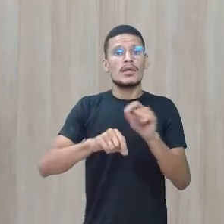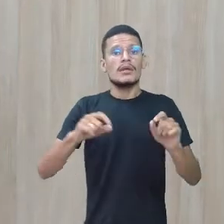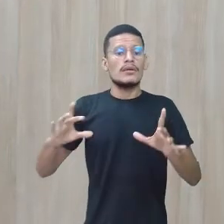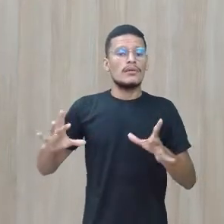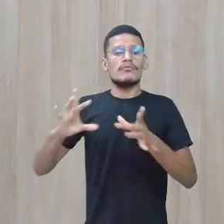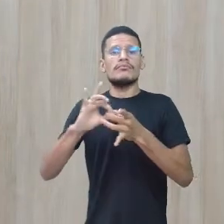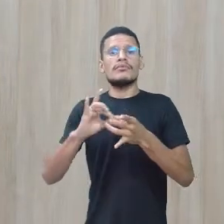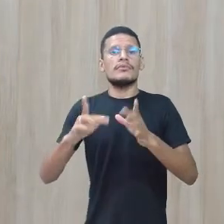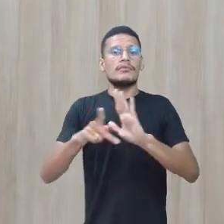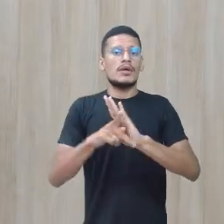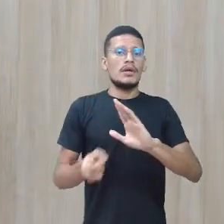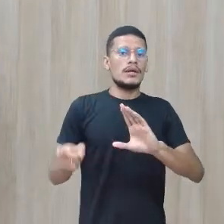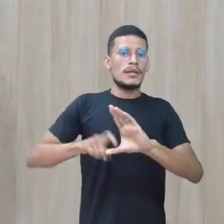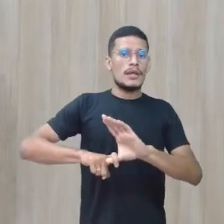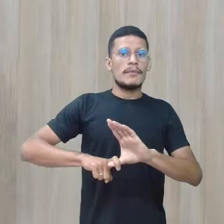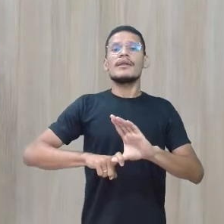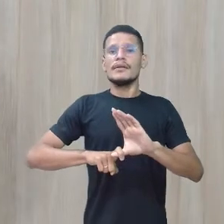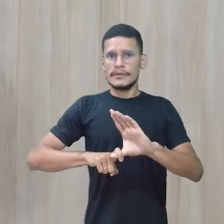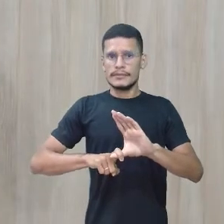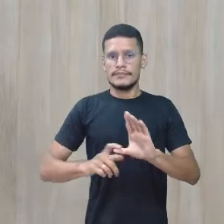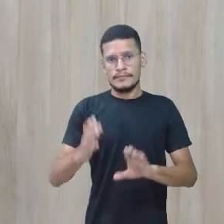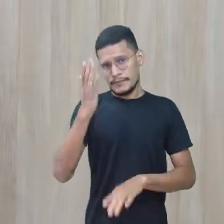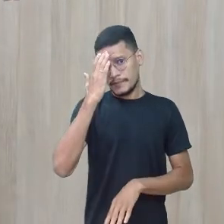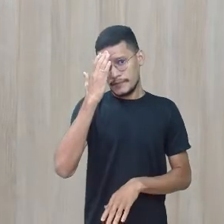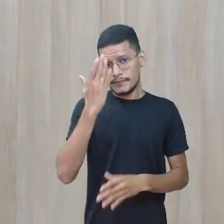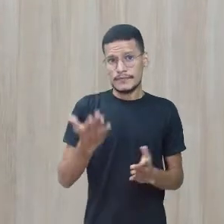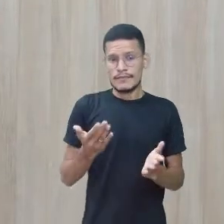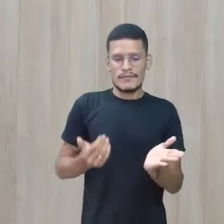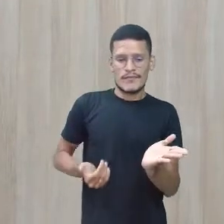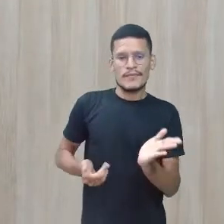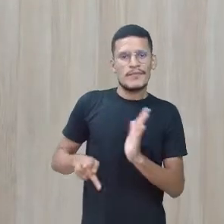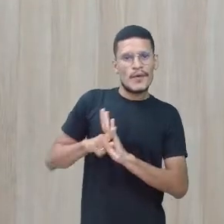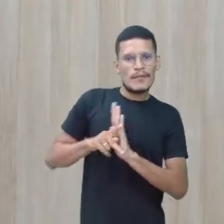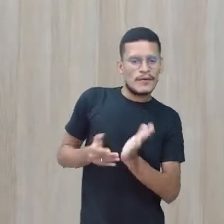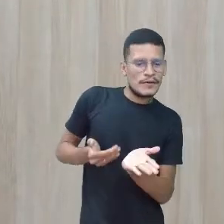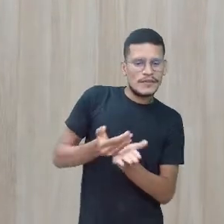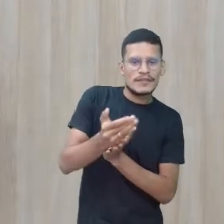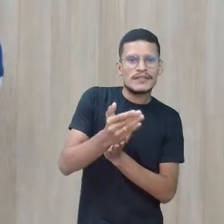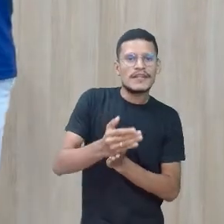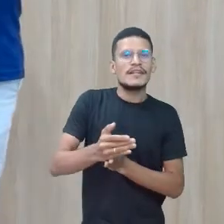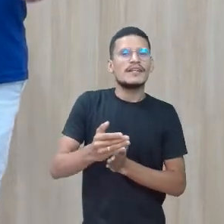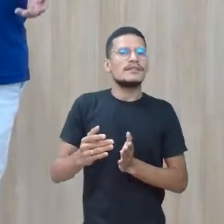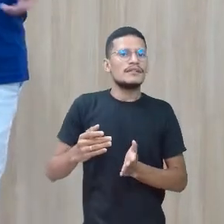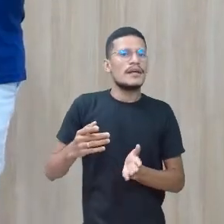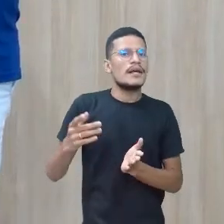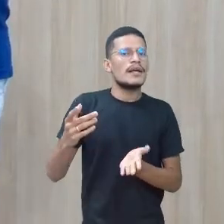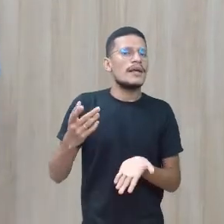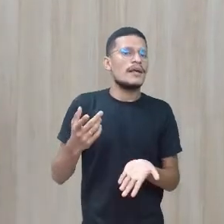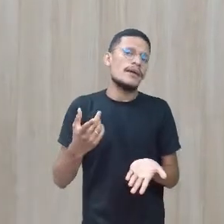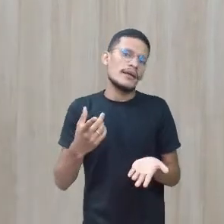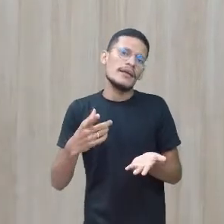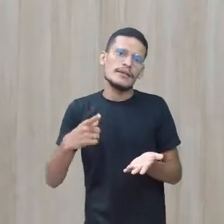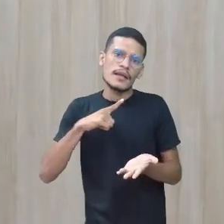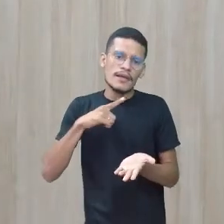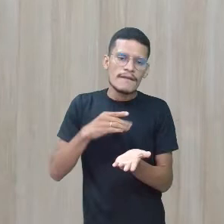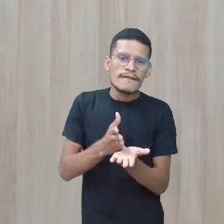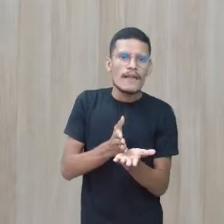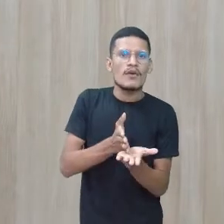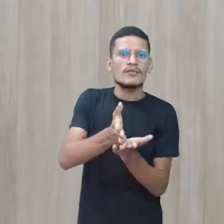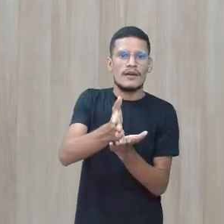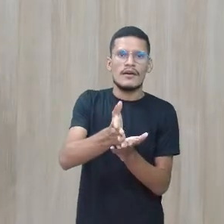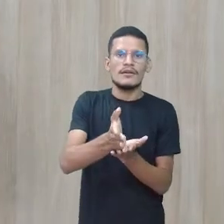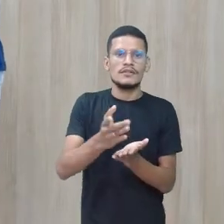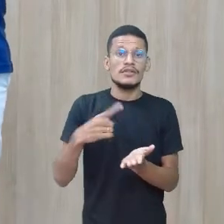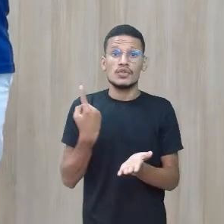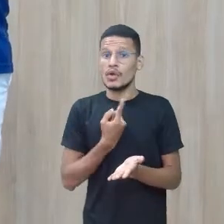de dependência a partir de um princípio aí de lealdade. Então imagine, né, que a gente está numa mesma